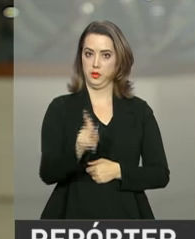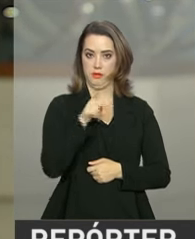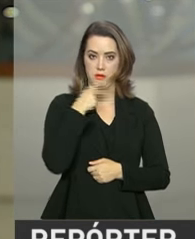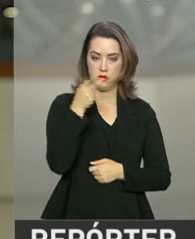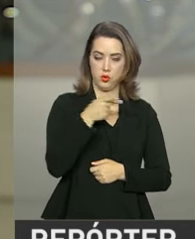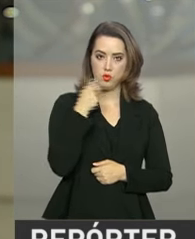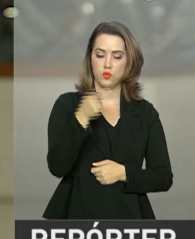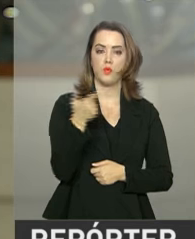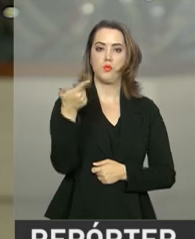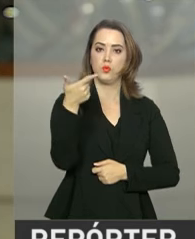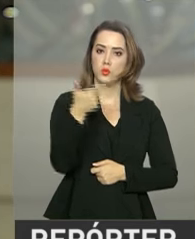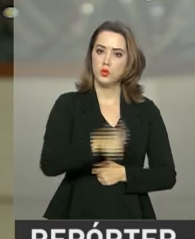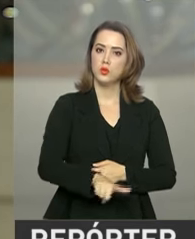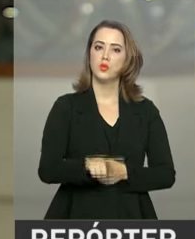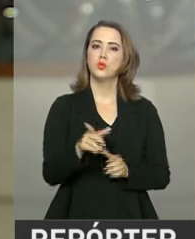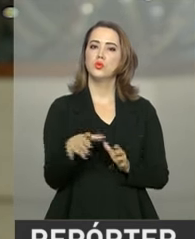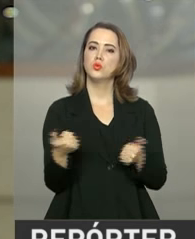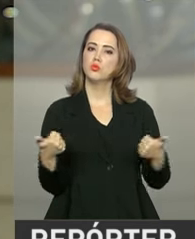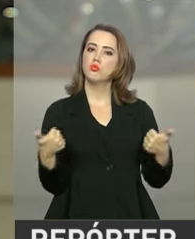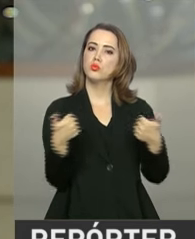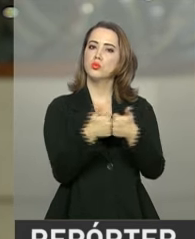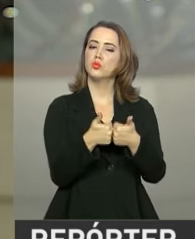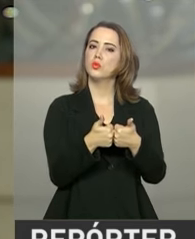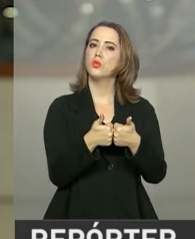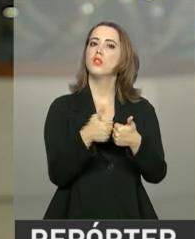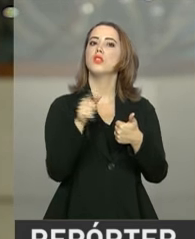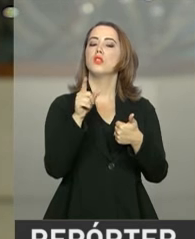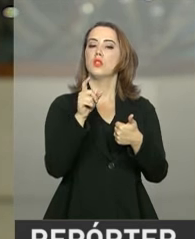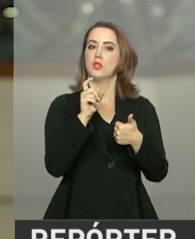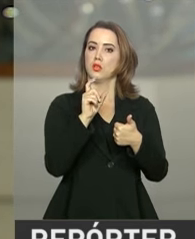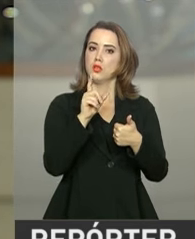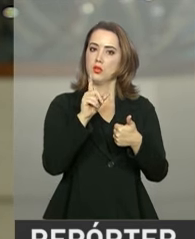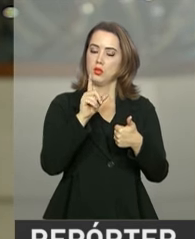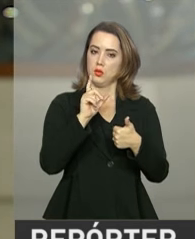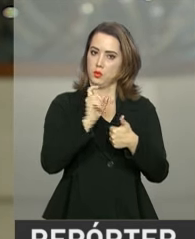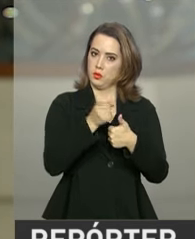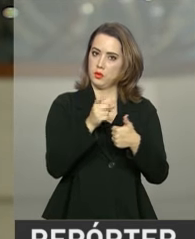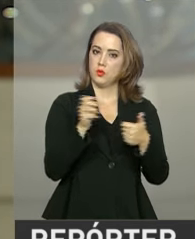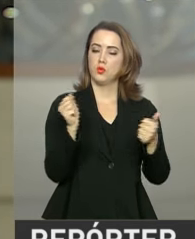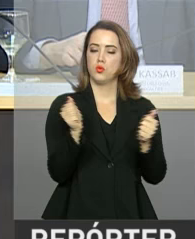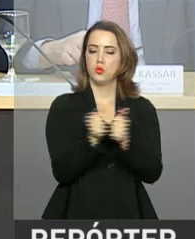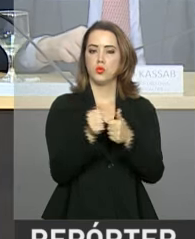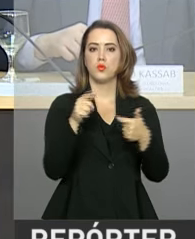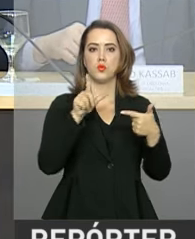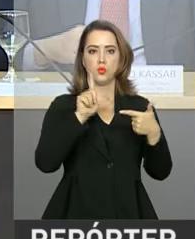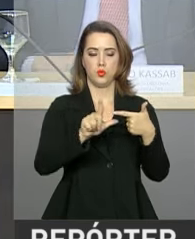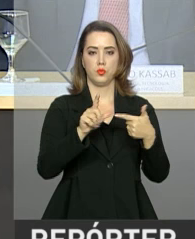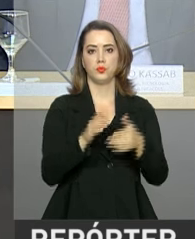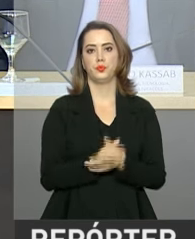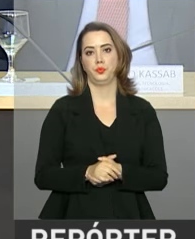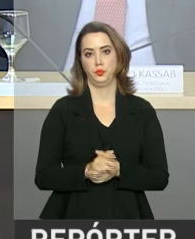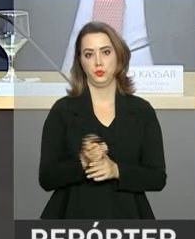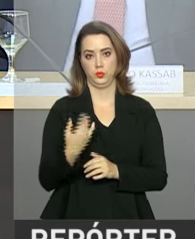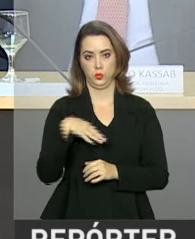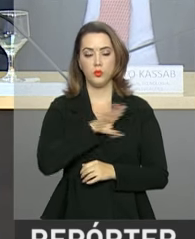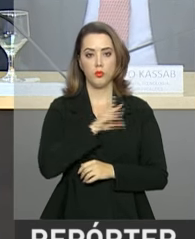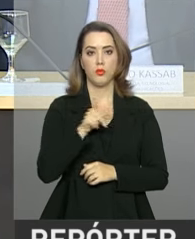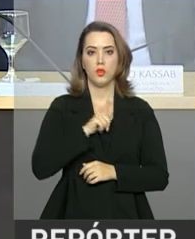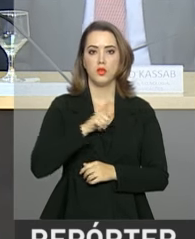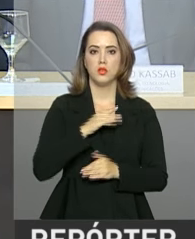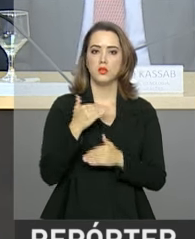vez enfatizou a proximidade de seu governo com o Legislativo. Nós temos muita coisa pela